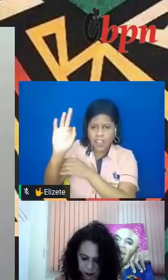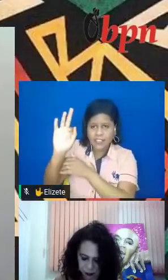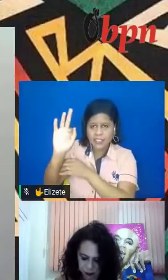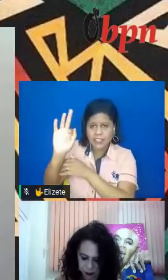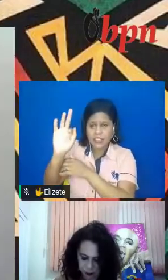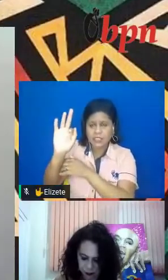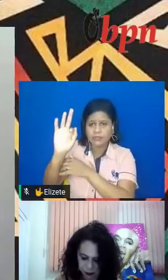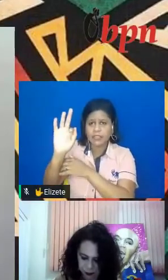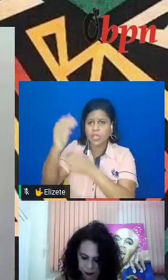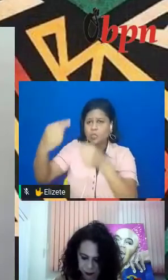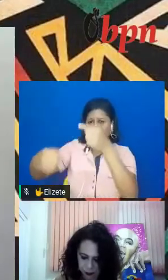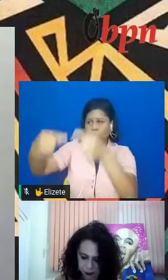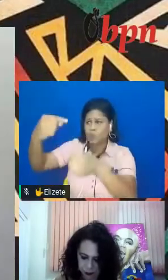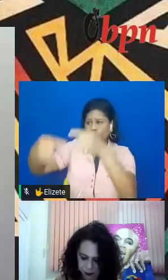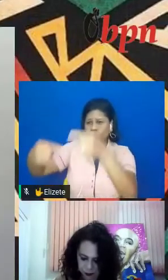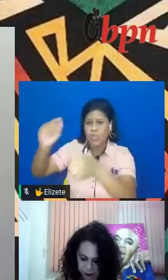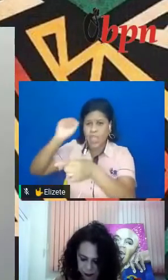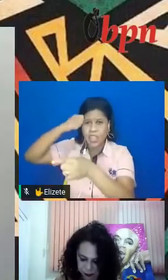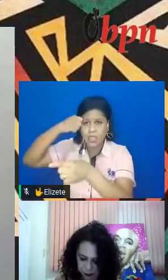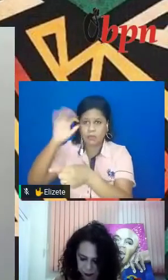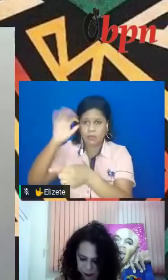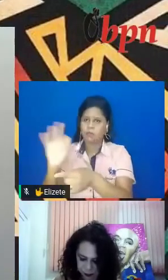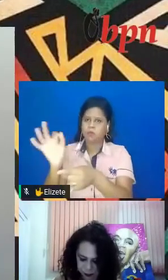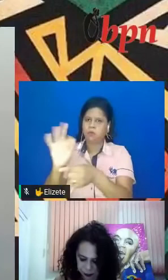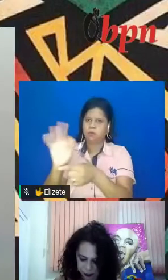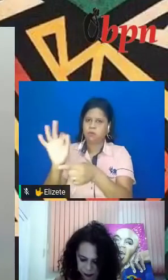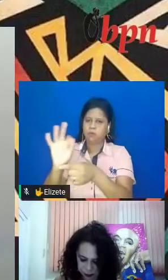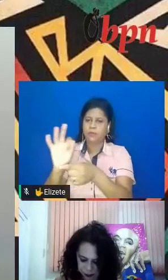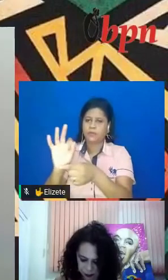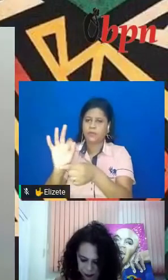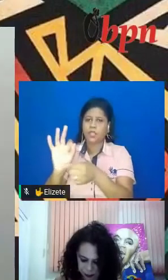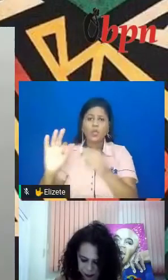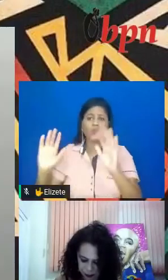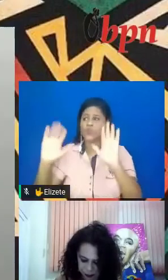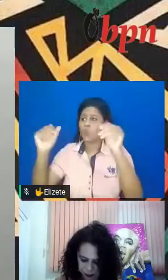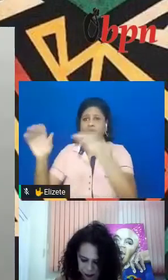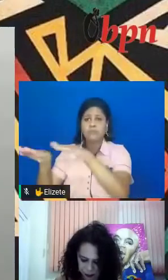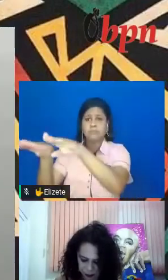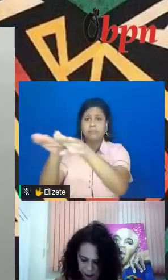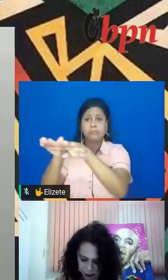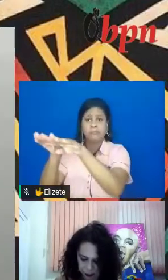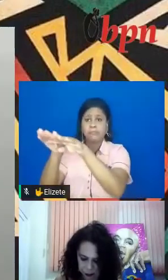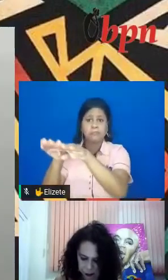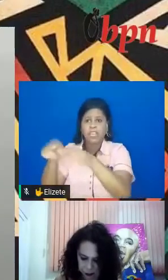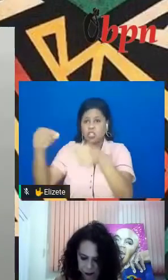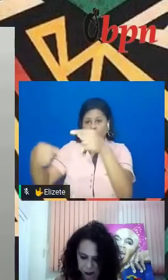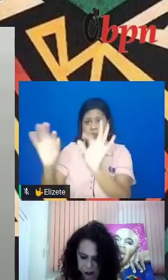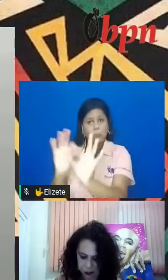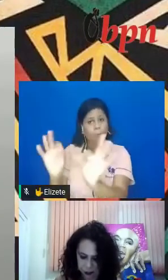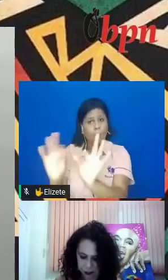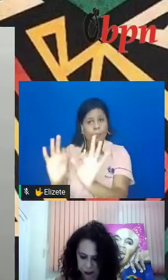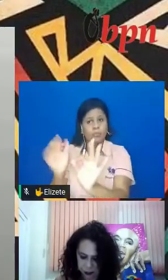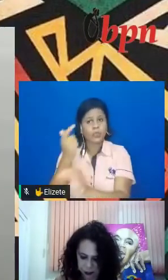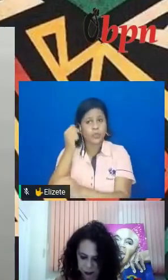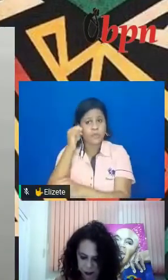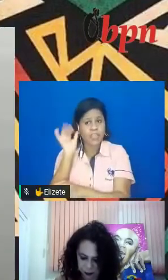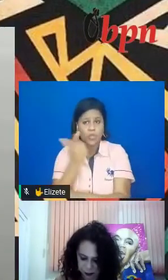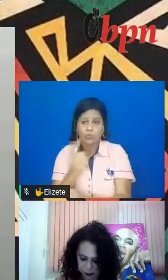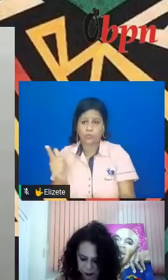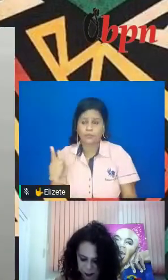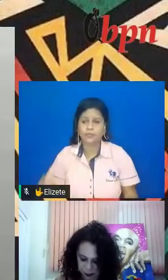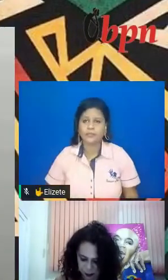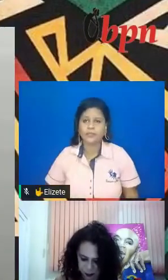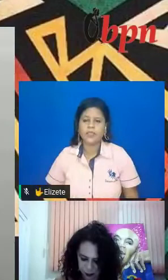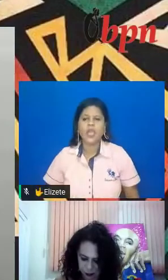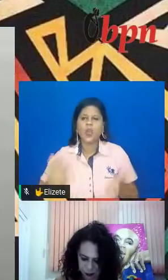né? Parte que todo mundo é igual, então não se discute. Então, os livros, né,